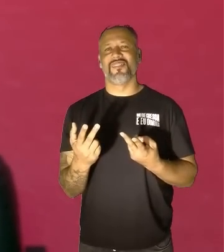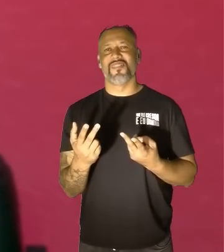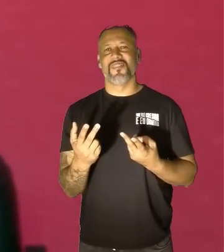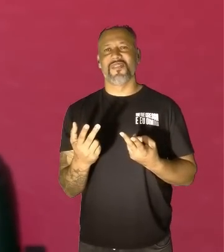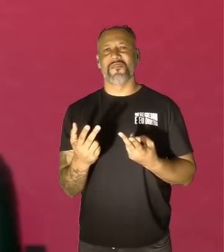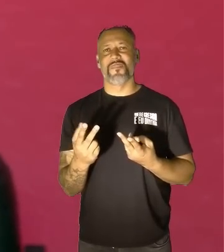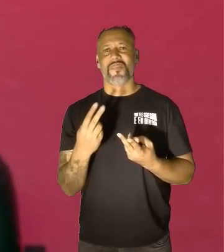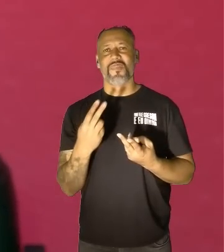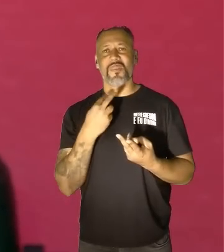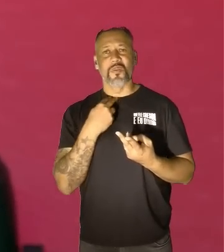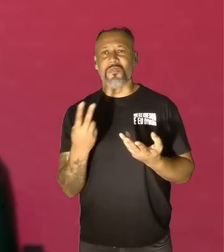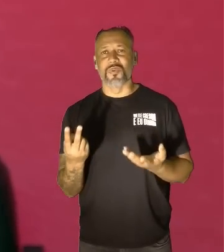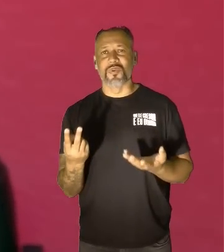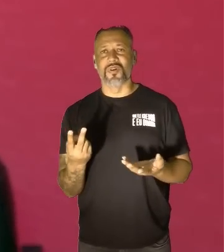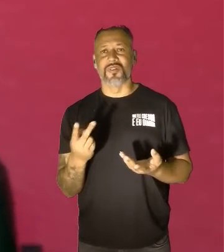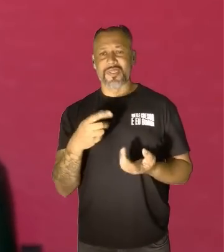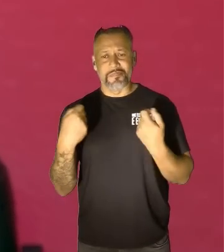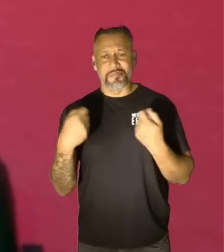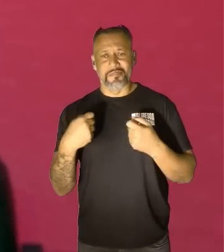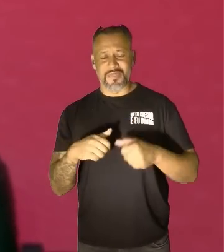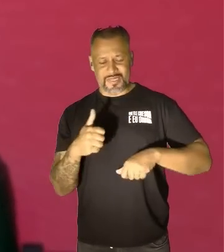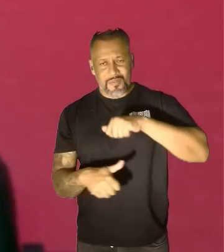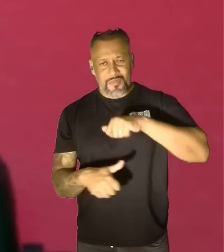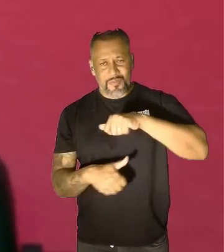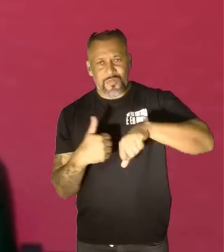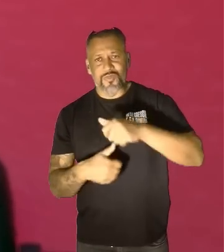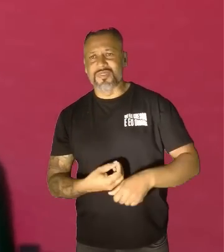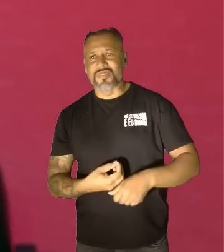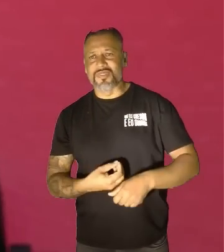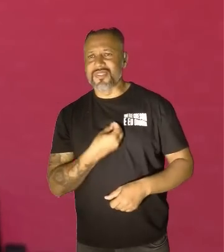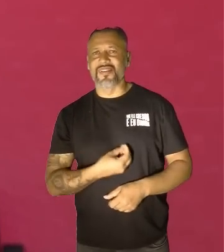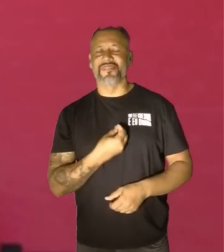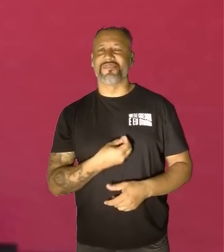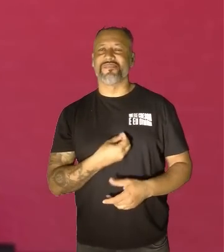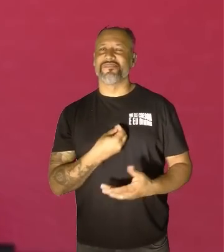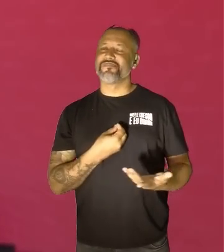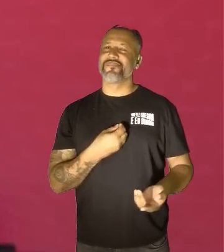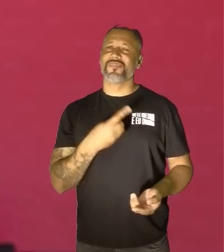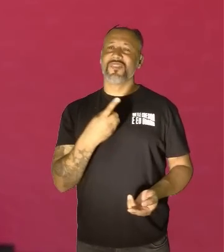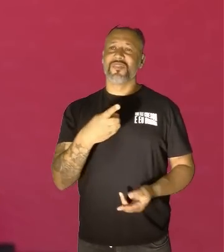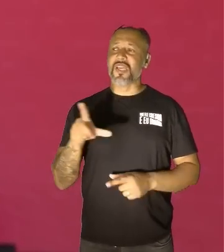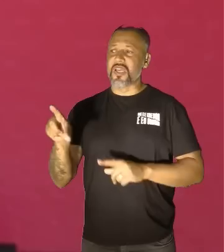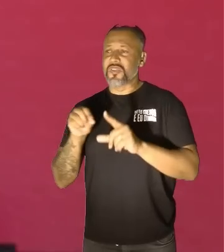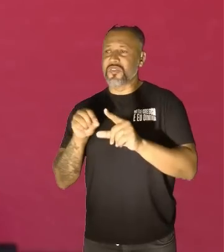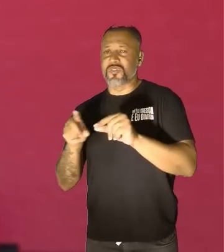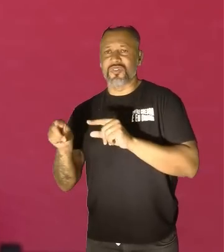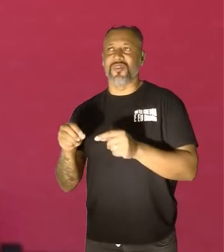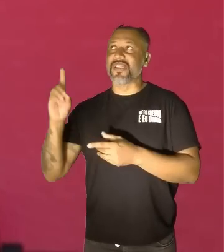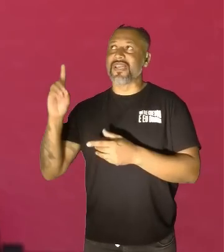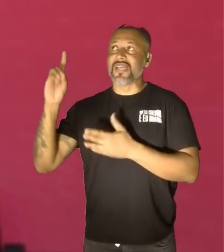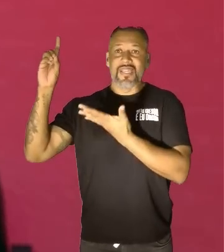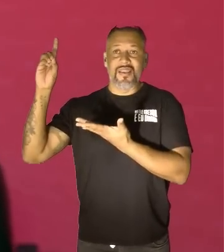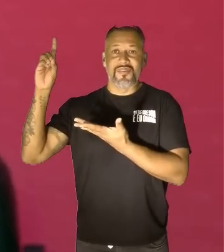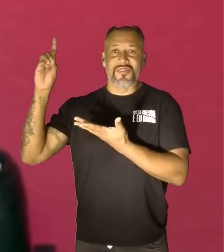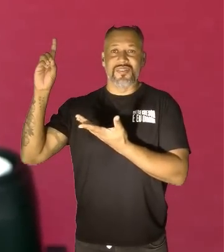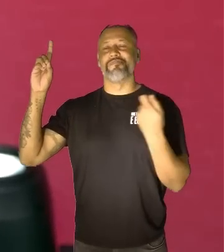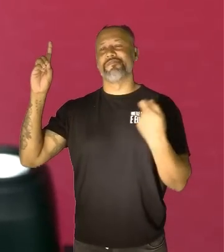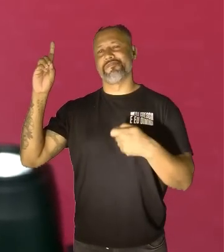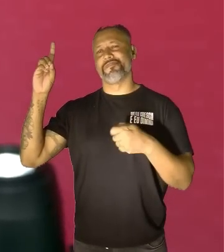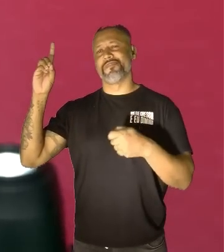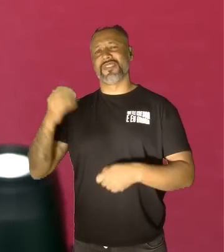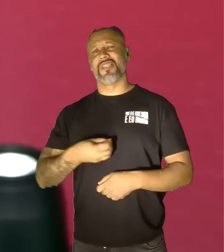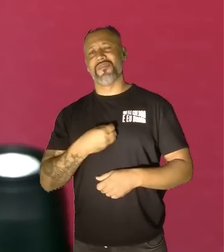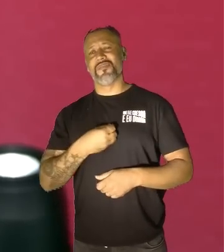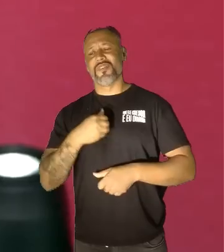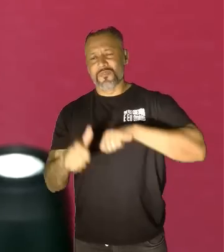a vida de sempre. Não é possível viver um avivamento quando você escolhe viver a vida de costume. Não é possível ver a